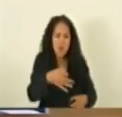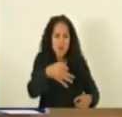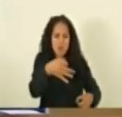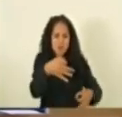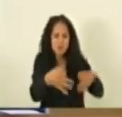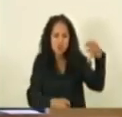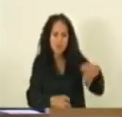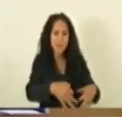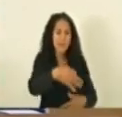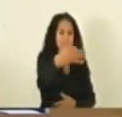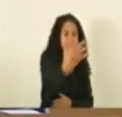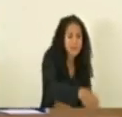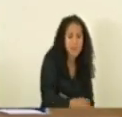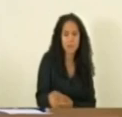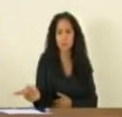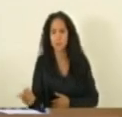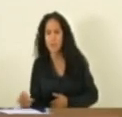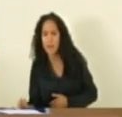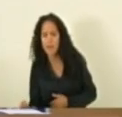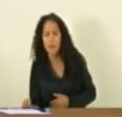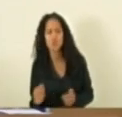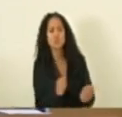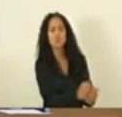errado, se teve participação ou não.